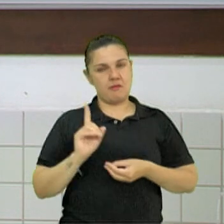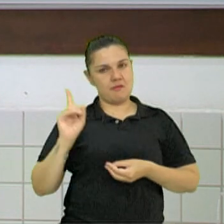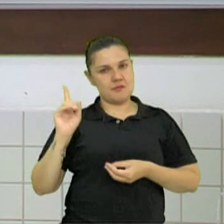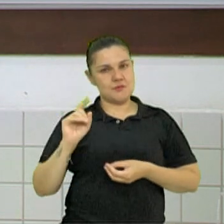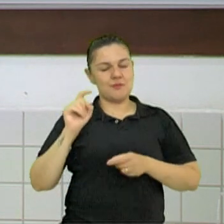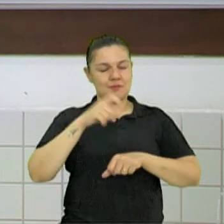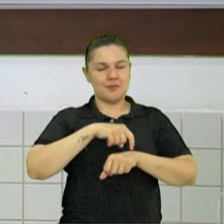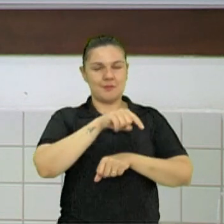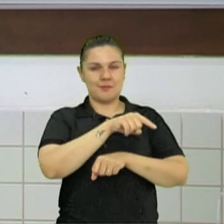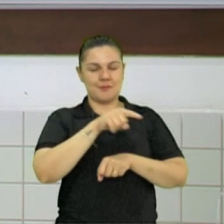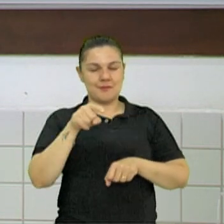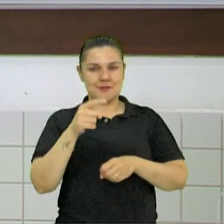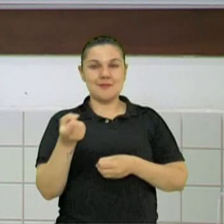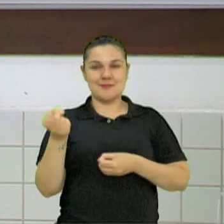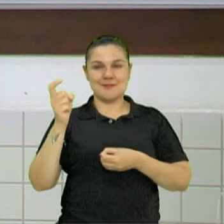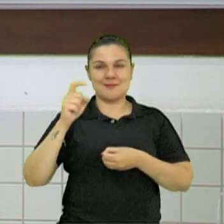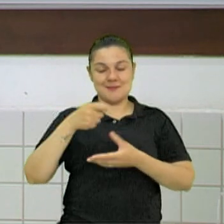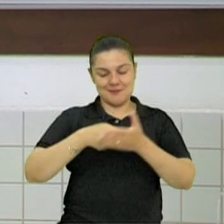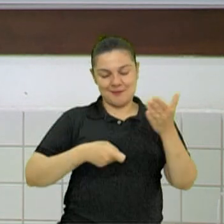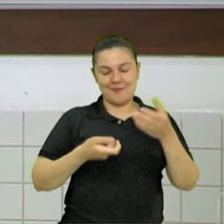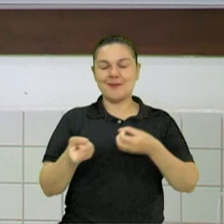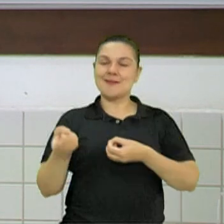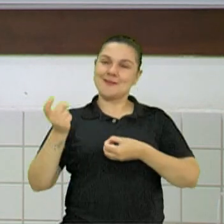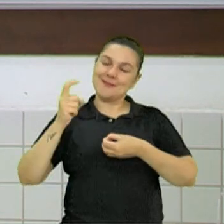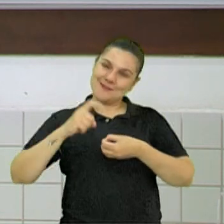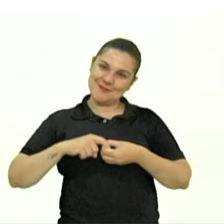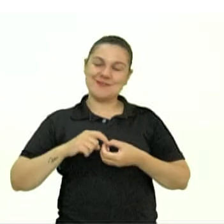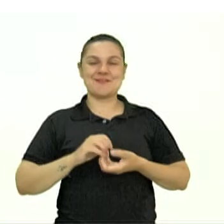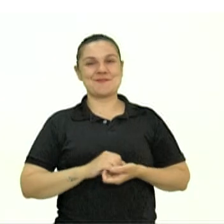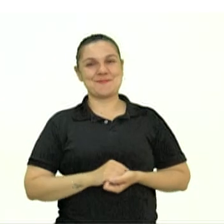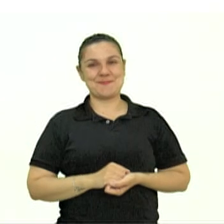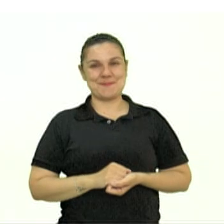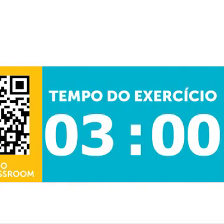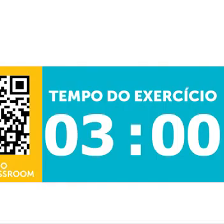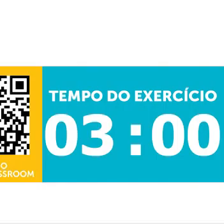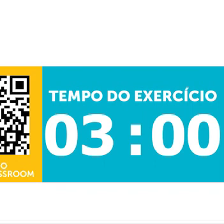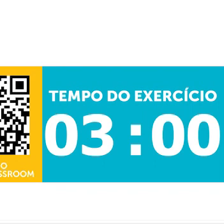versos? Vou dar um tempo para você reler, escrever a resposta no seu caderno e eu volto já.